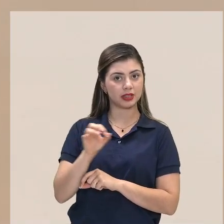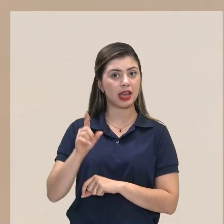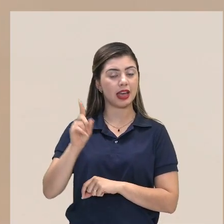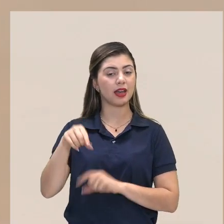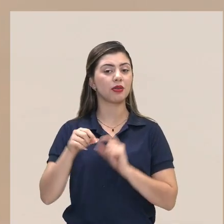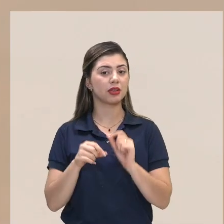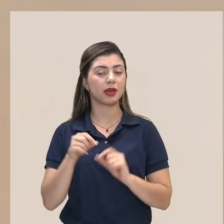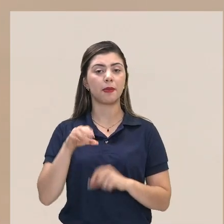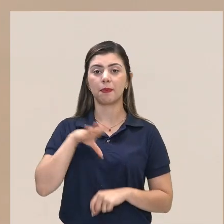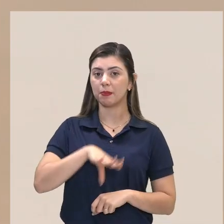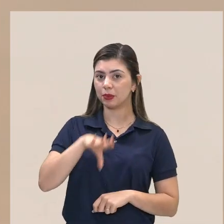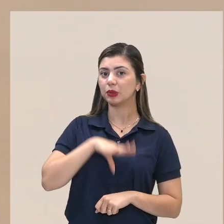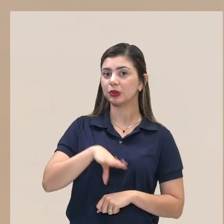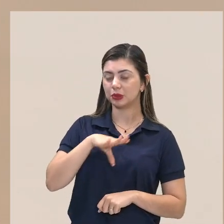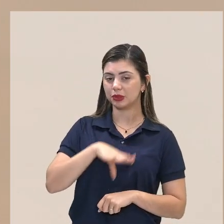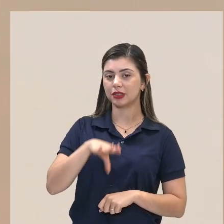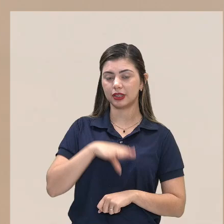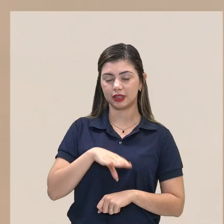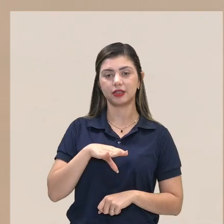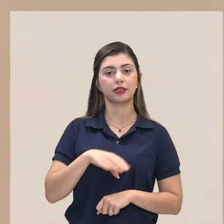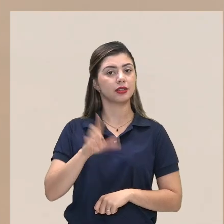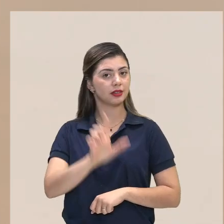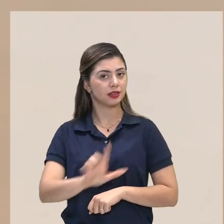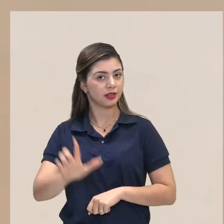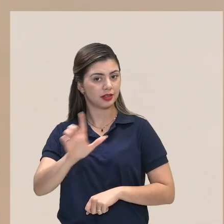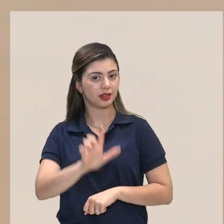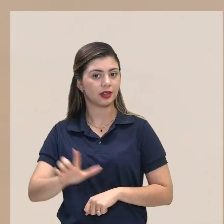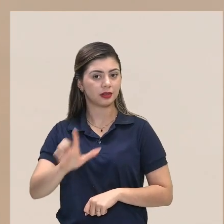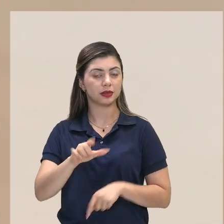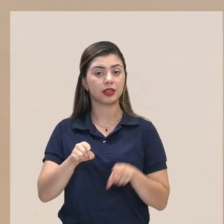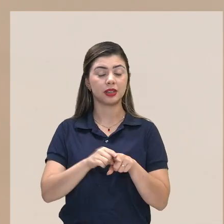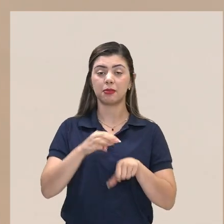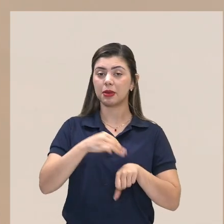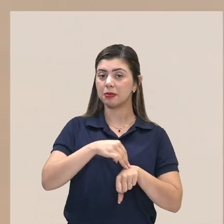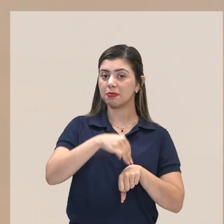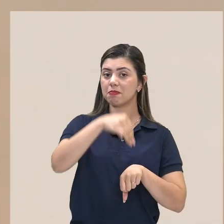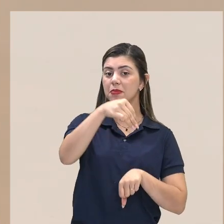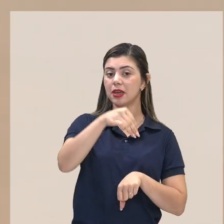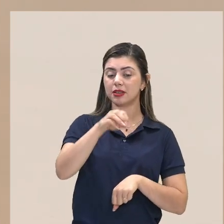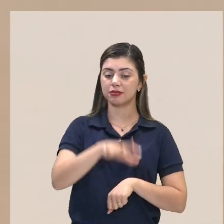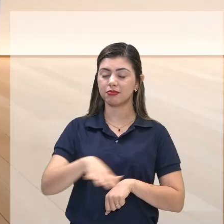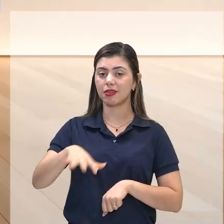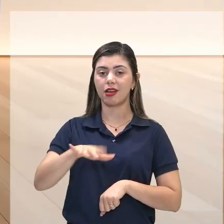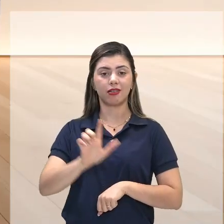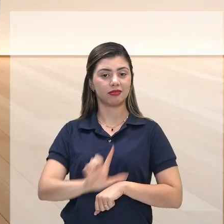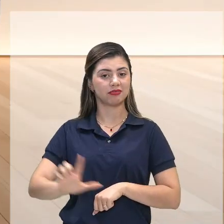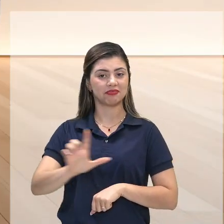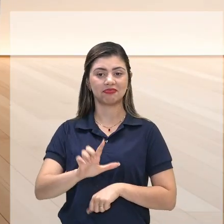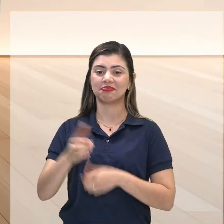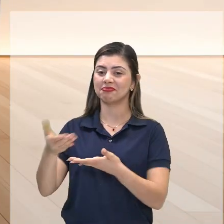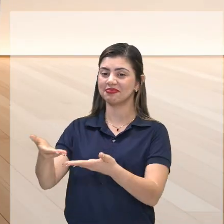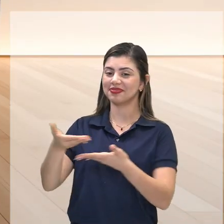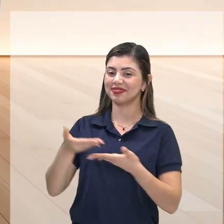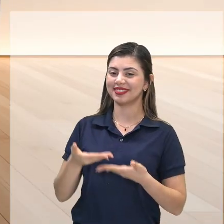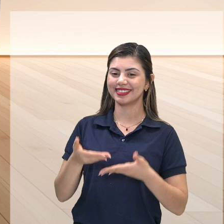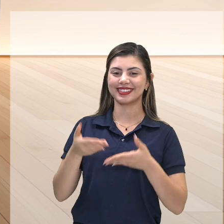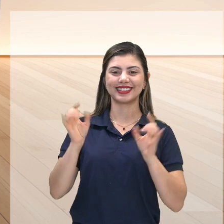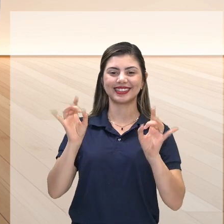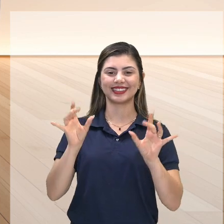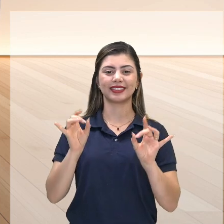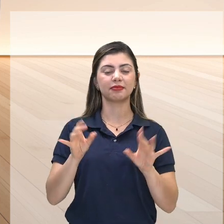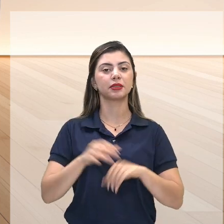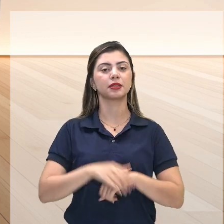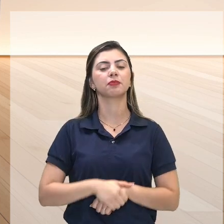Letras, Língua Portuguesa e Literatura e também mestrado na área de literatura. Seja bem-vindo, professor.